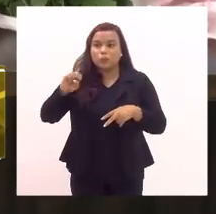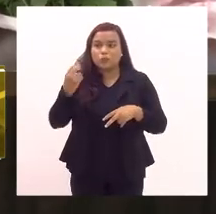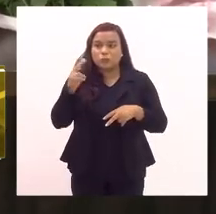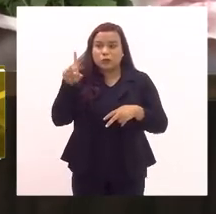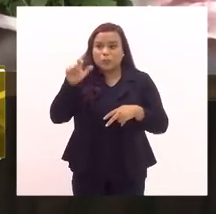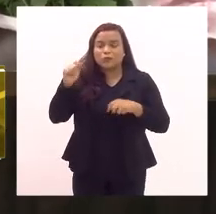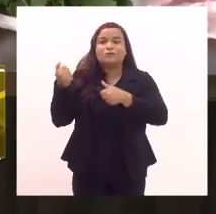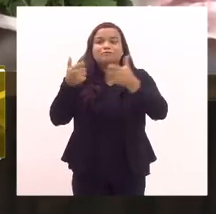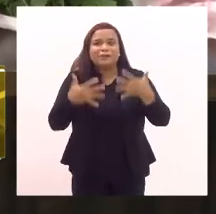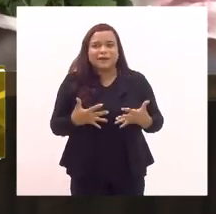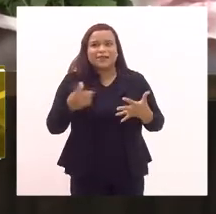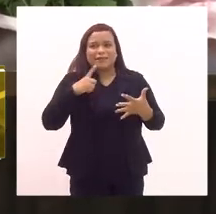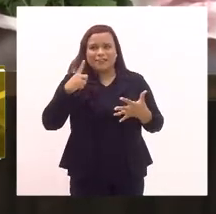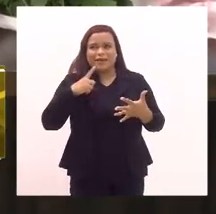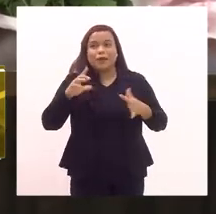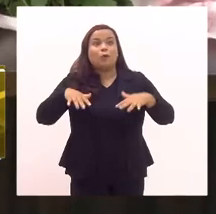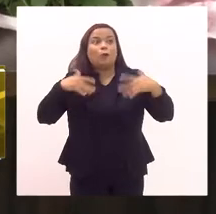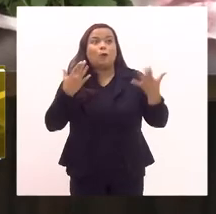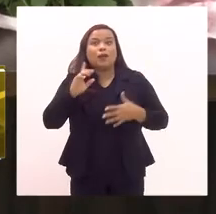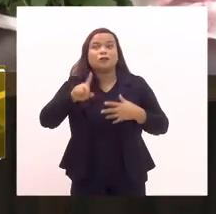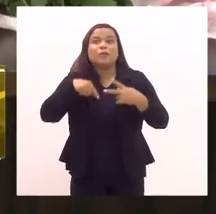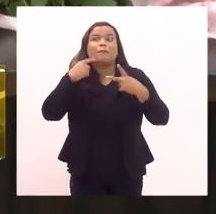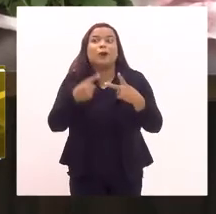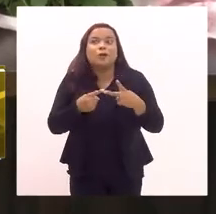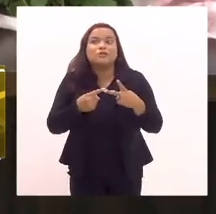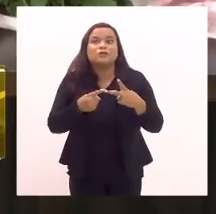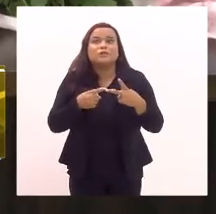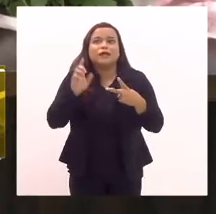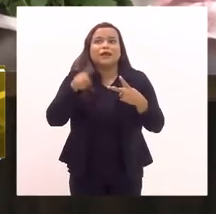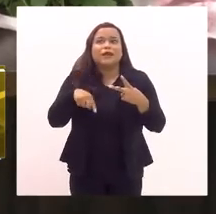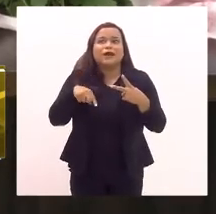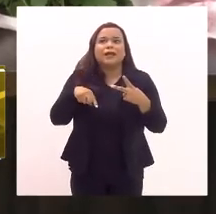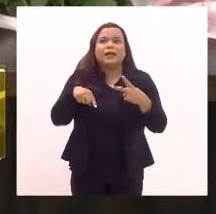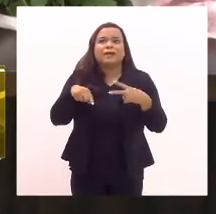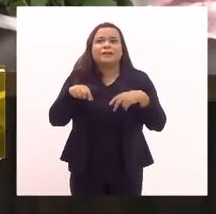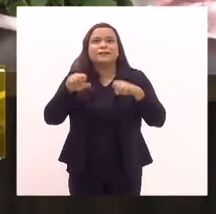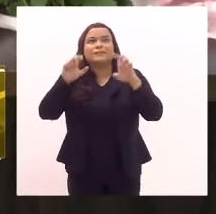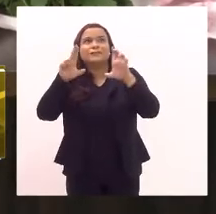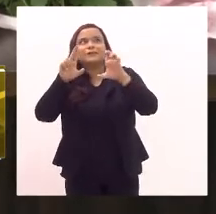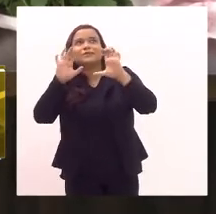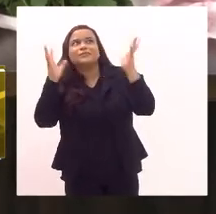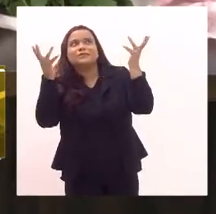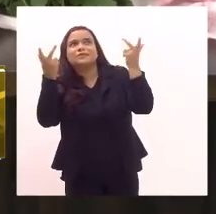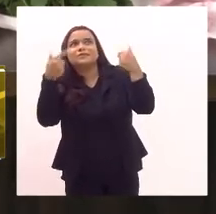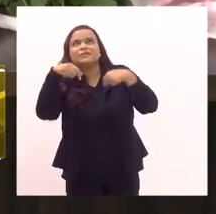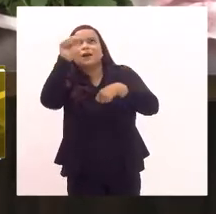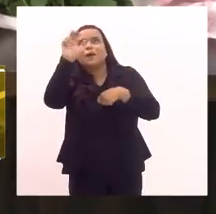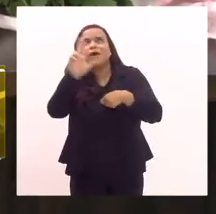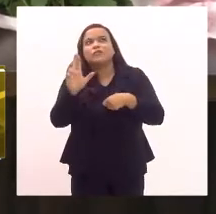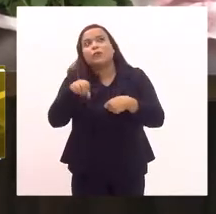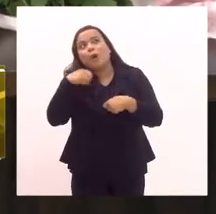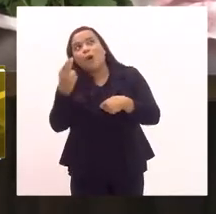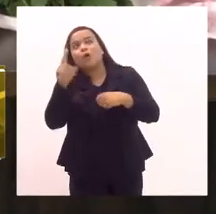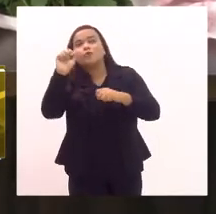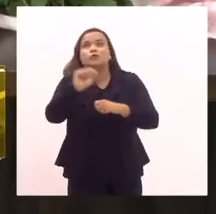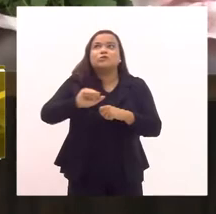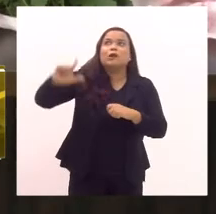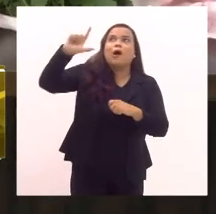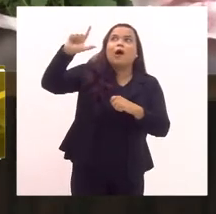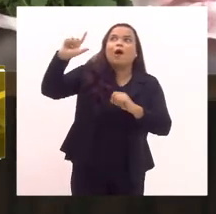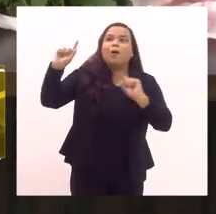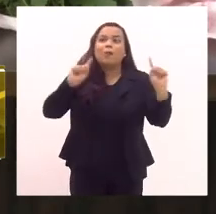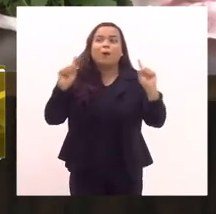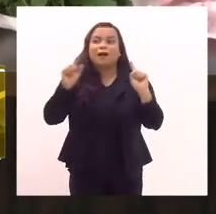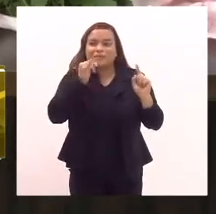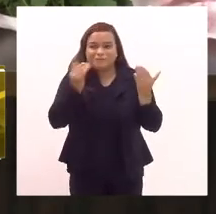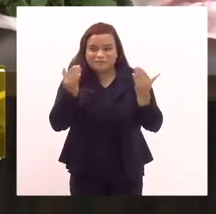né? Quando vai rolar a próxima pedra, céu azul ou próximo sol? Então, não podemos esquecer. Então, como parlamentar aqui, nós estamos